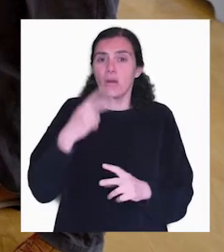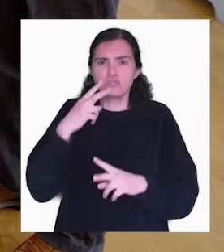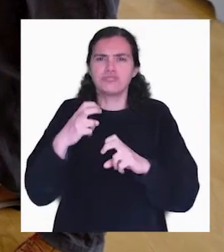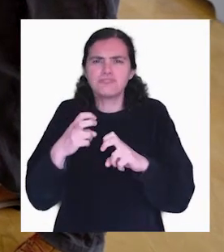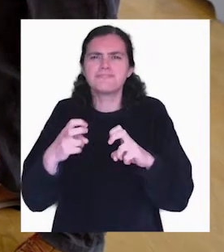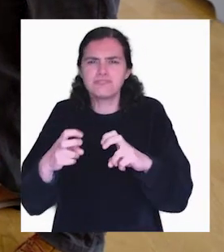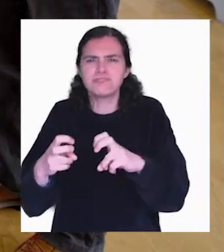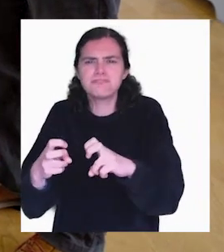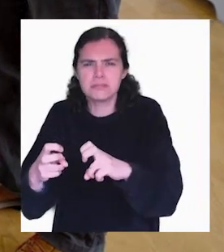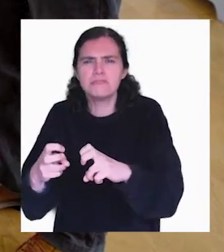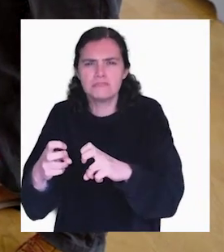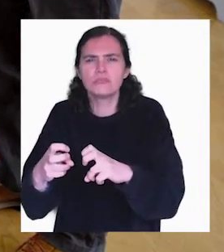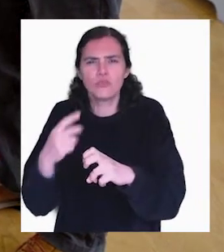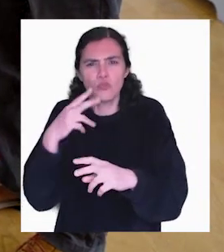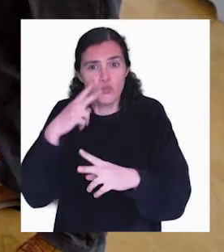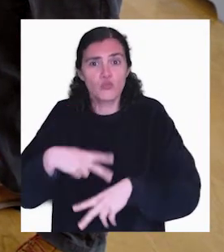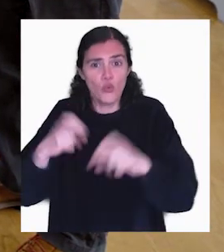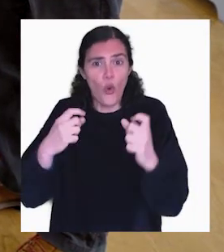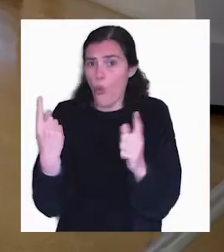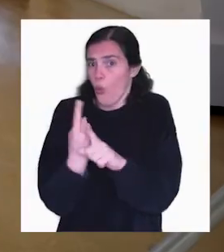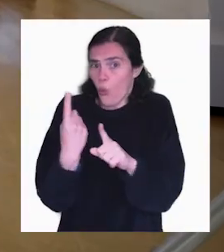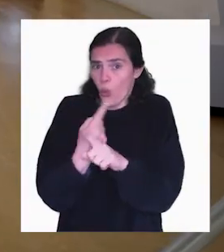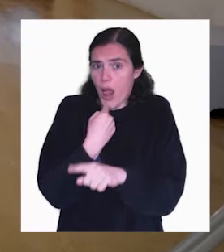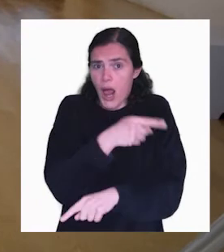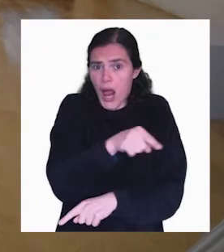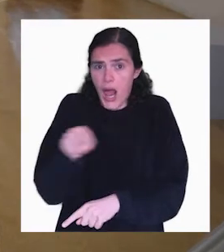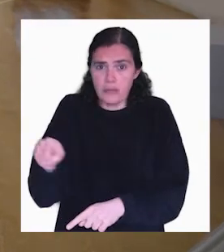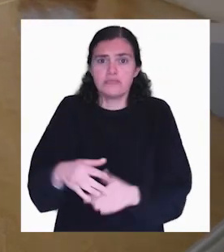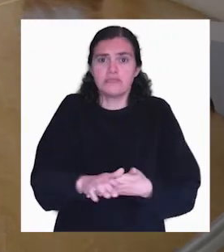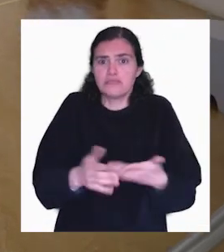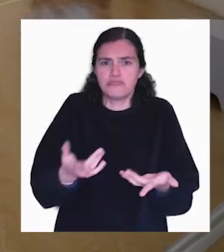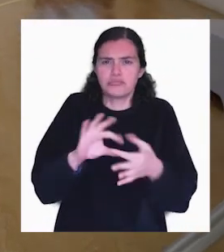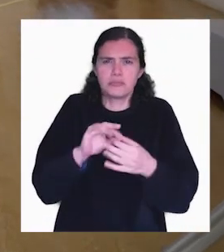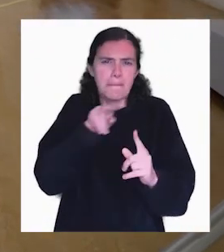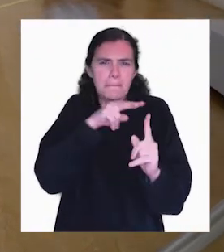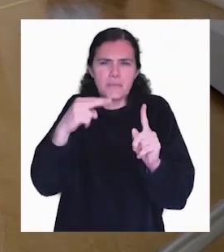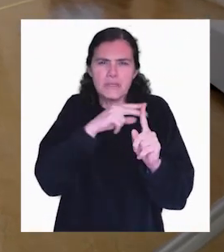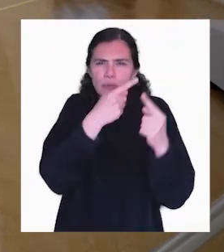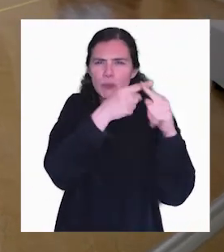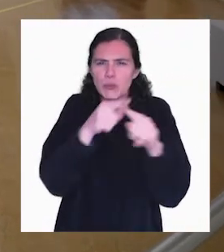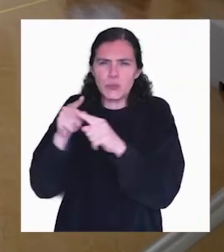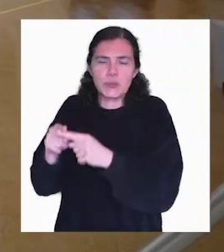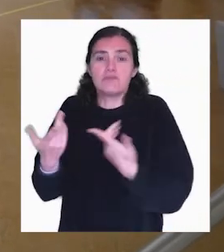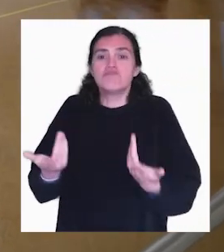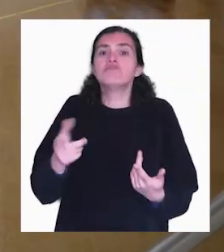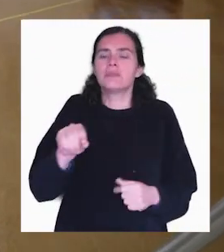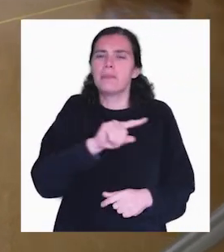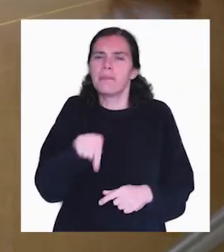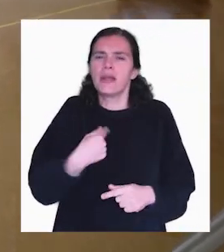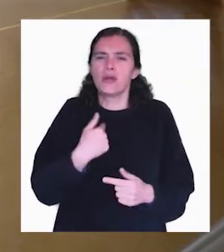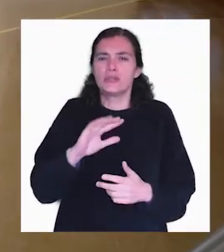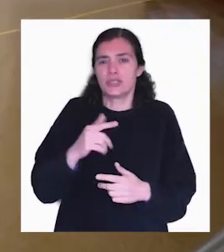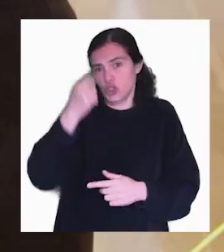pesquisando se encontra mais coisas e com vários pontos de vista. E pronto, daí também as nossas